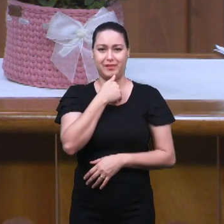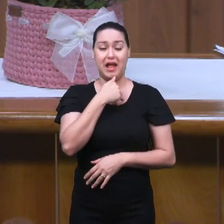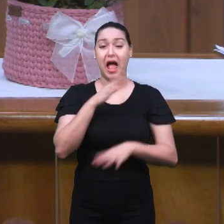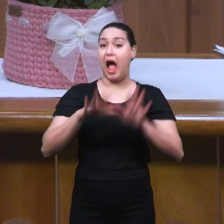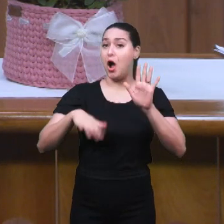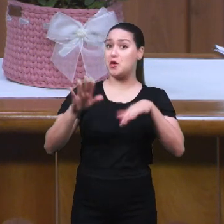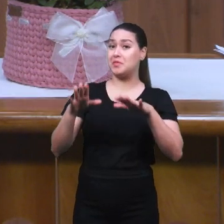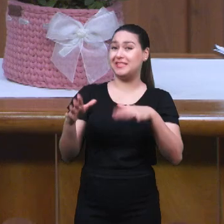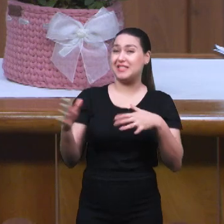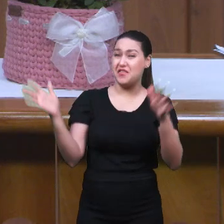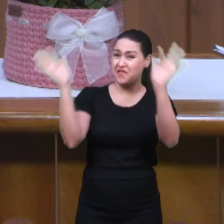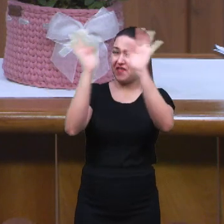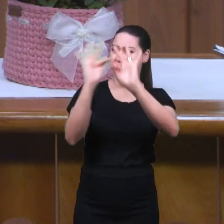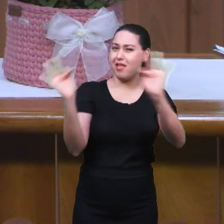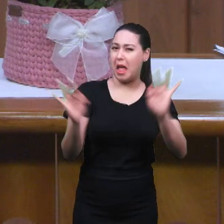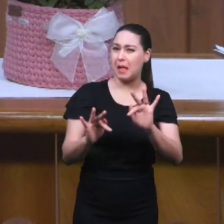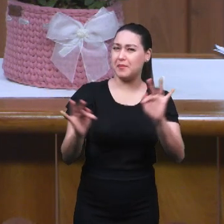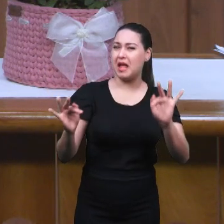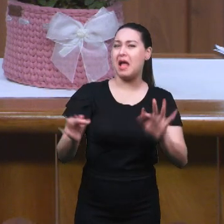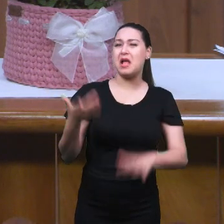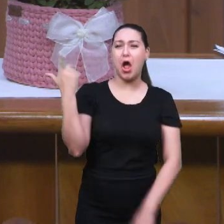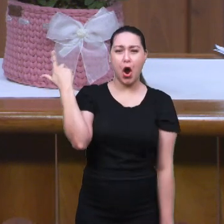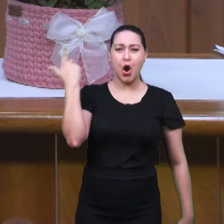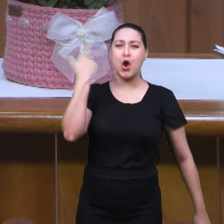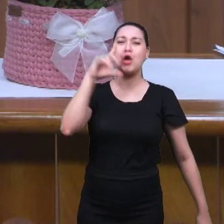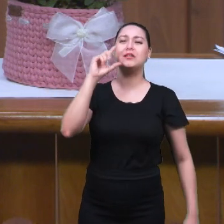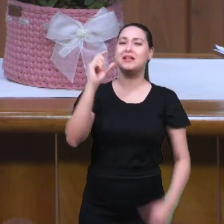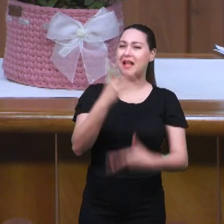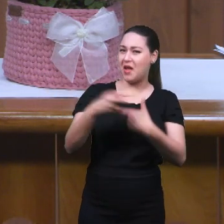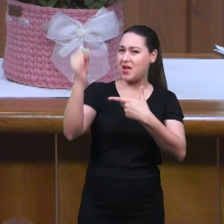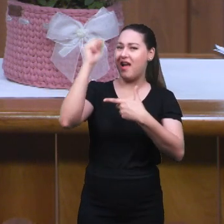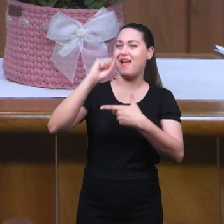felizes porque ganharam uma coisa que ninguém sabe o que é que foi, mas